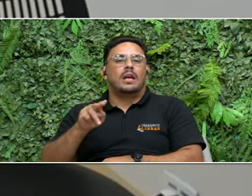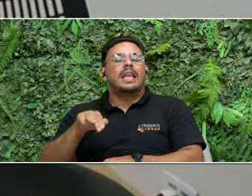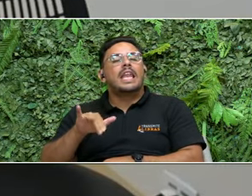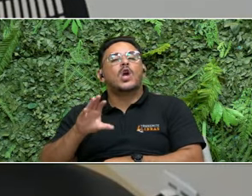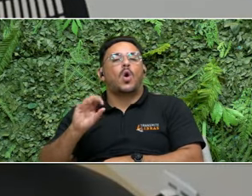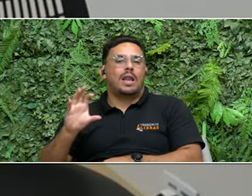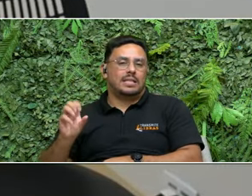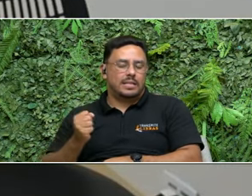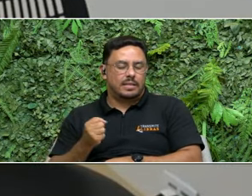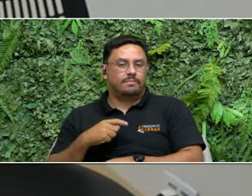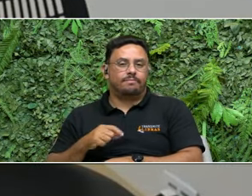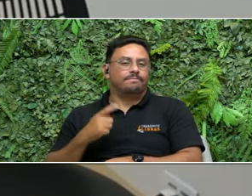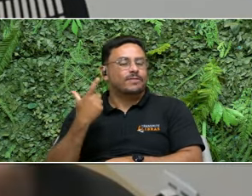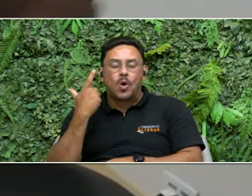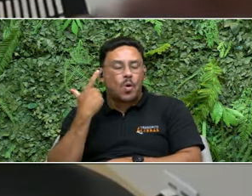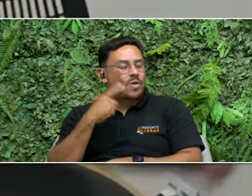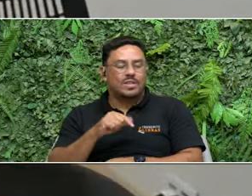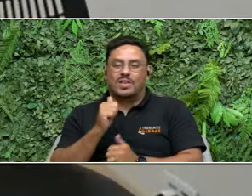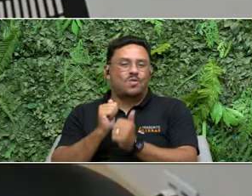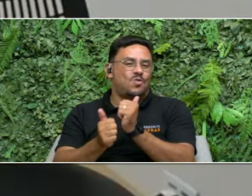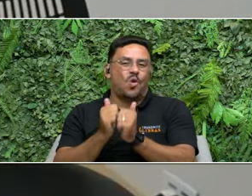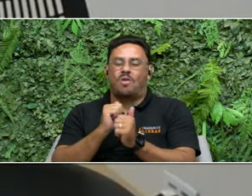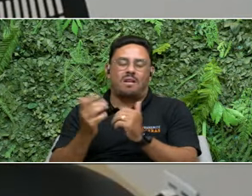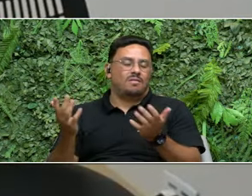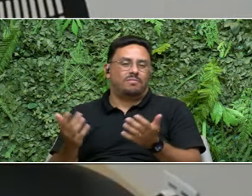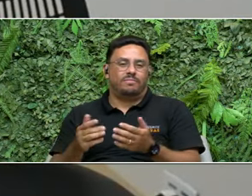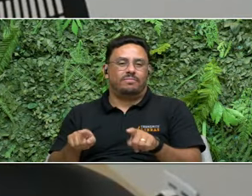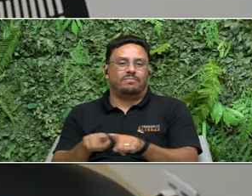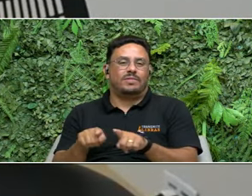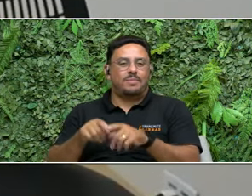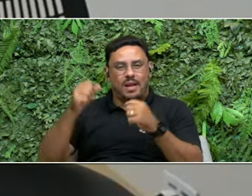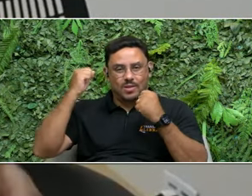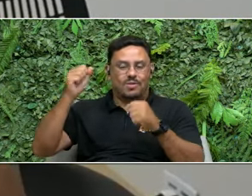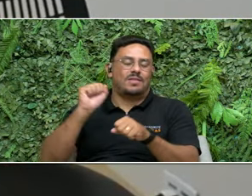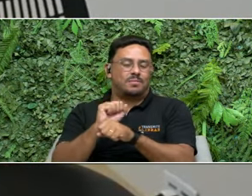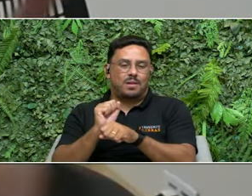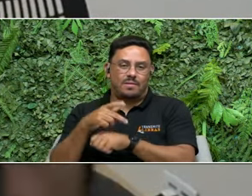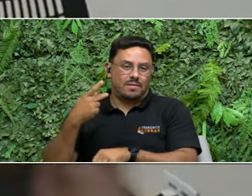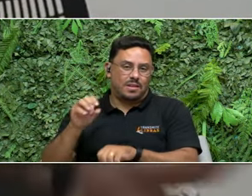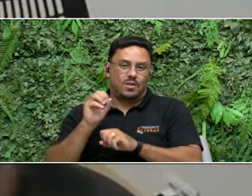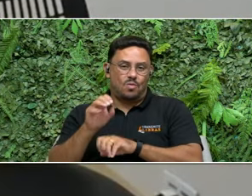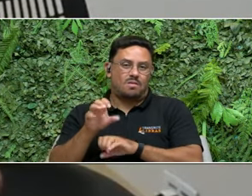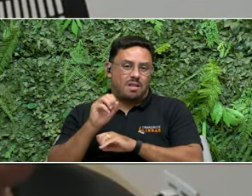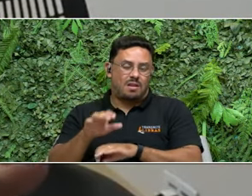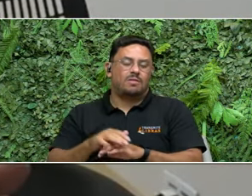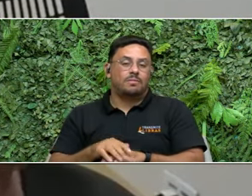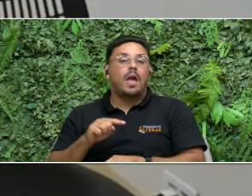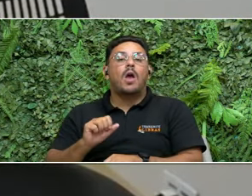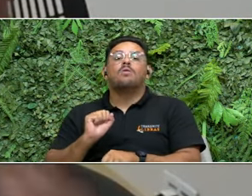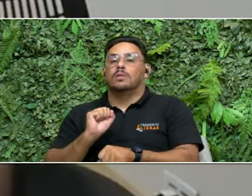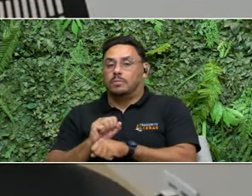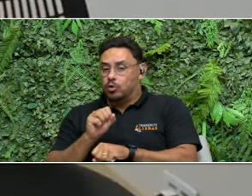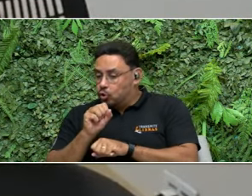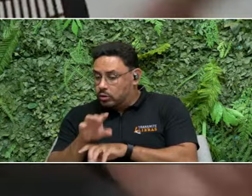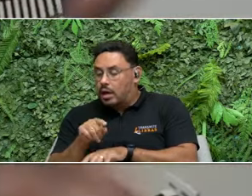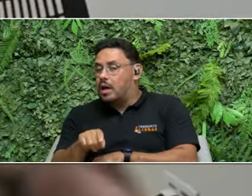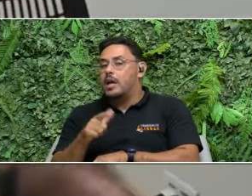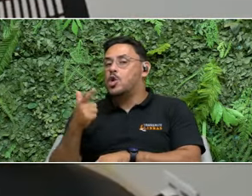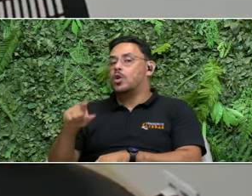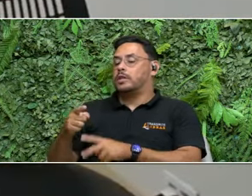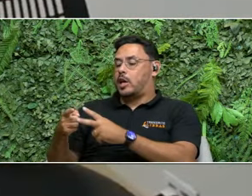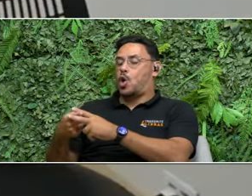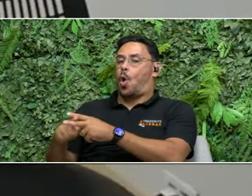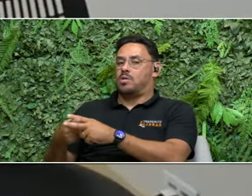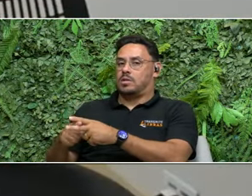conseguiu jogar como se esperava e como a torcida do Cruzeiro esperava dele inclusive eu espero que o larcamon conserte as